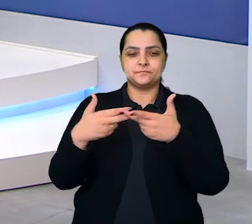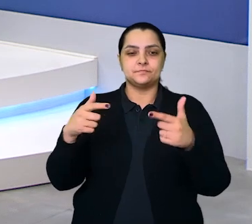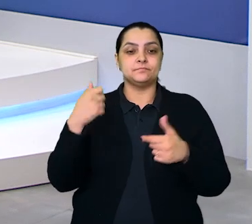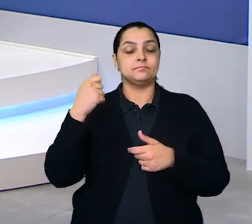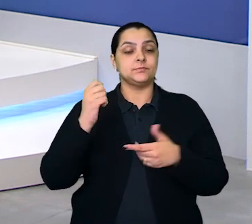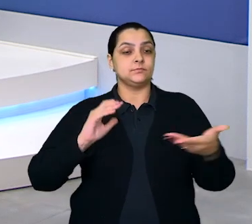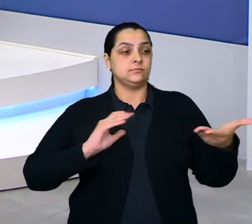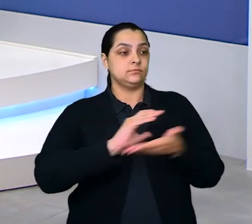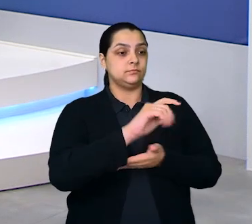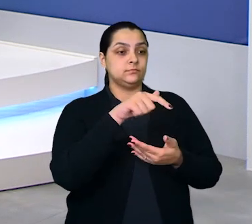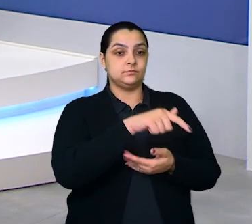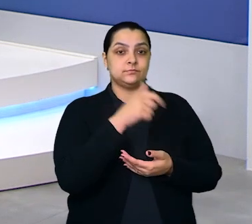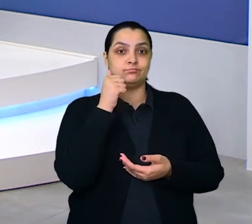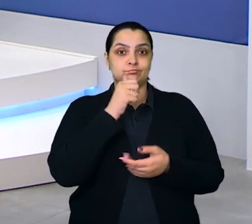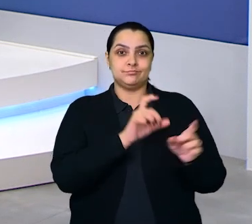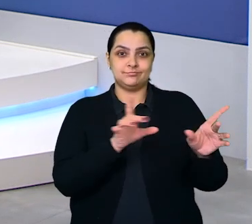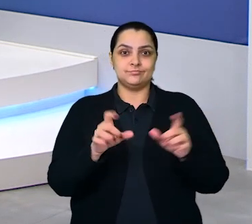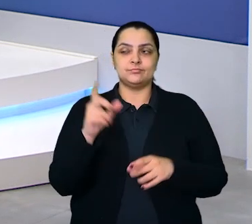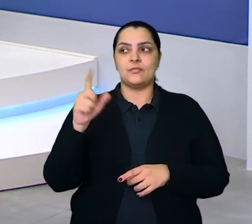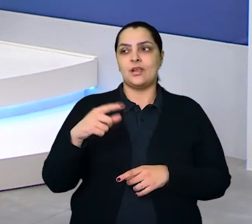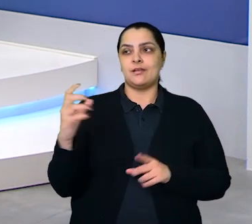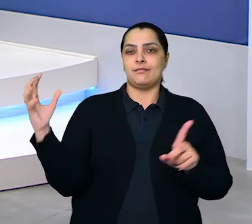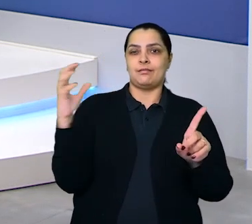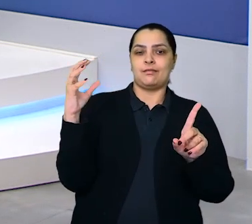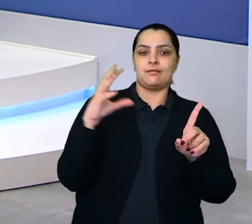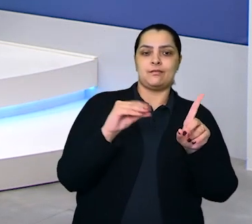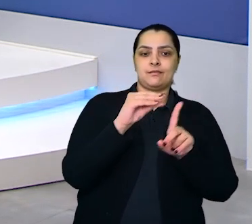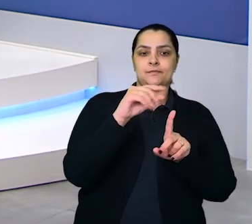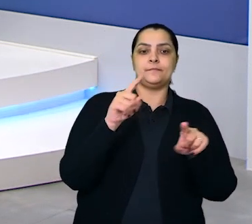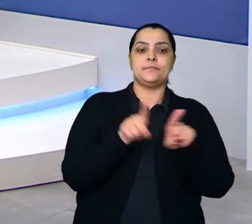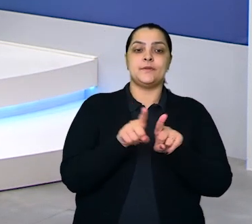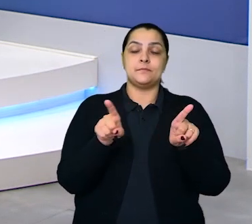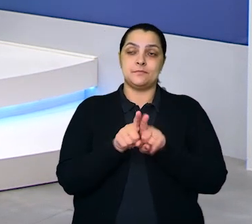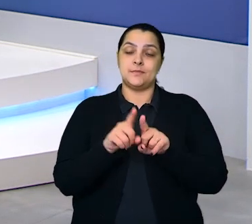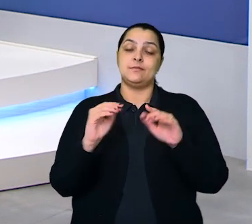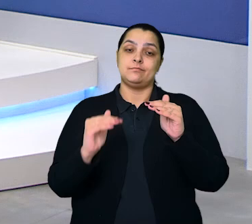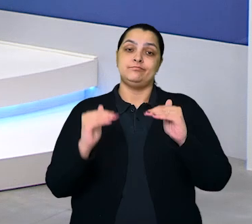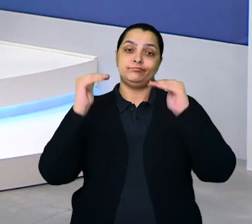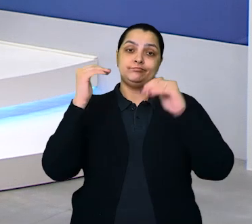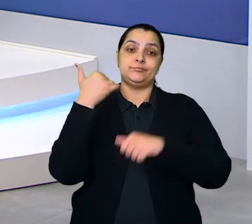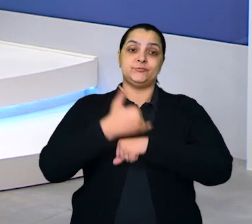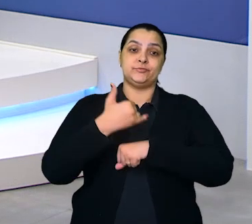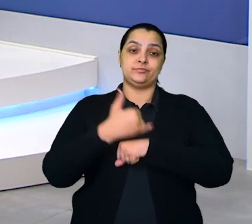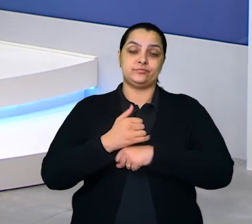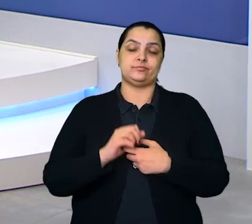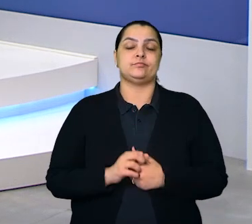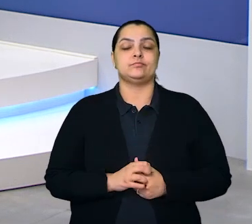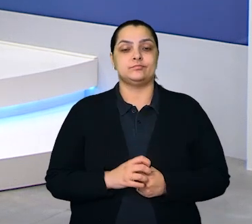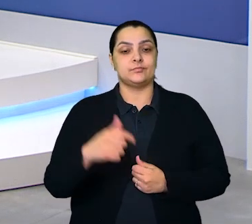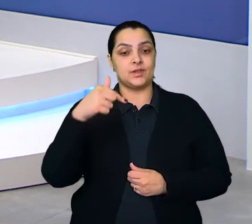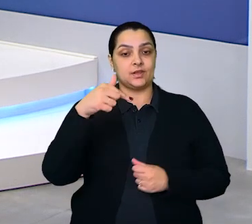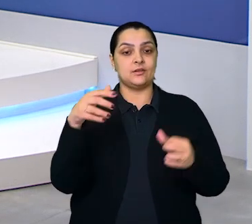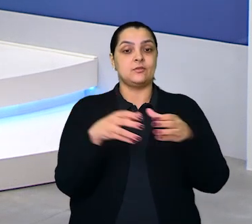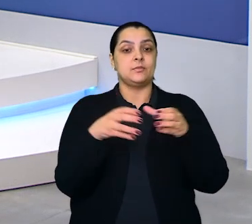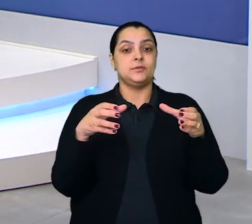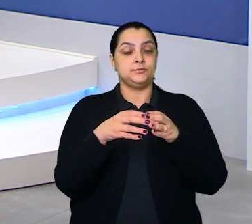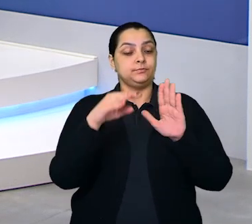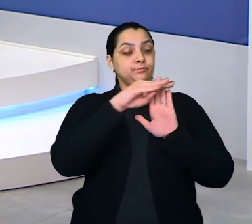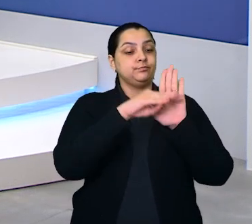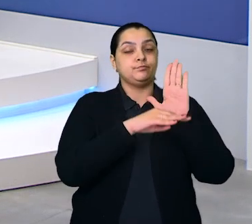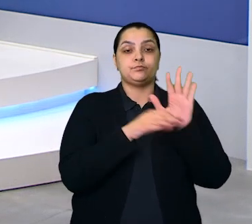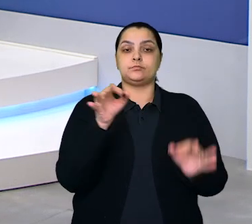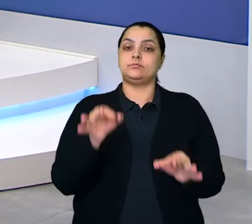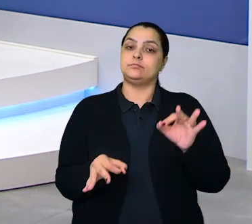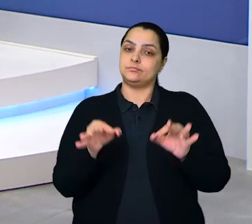uma balconista vítima de investidas de cunho sexual por parte de um encarregado. A 7ª turma aplicou ao caso o protocolo